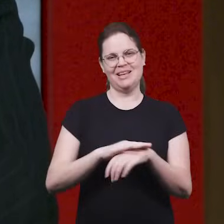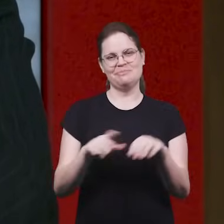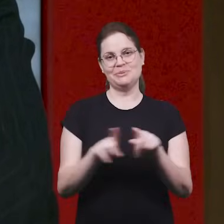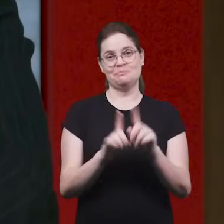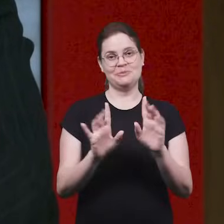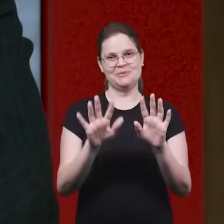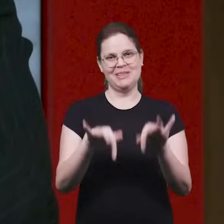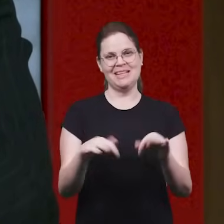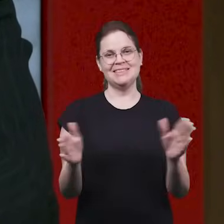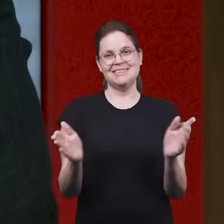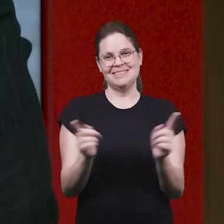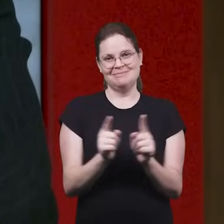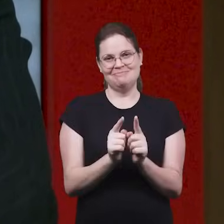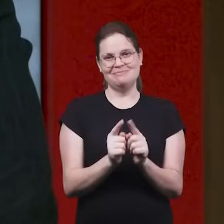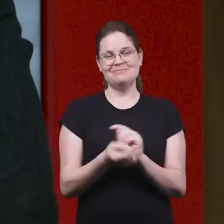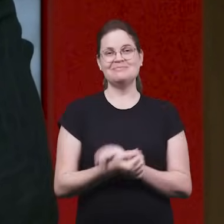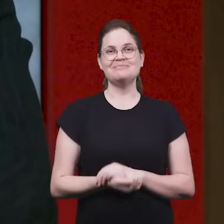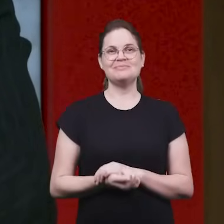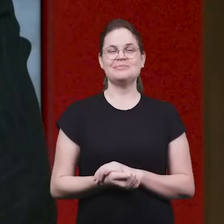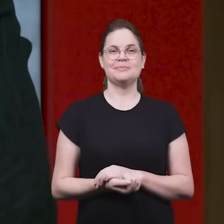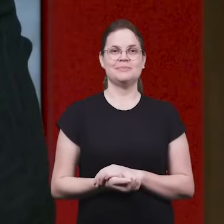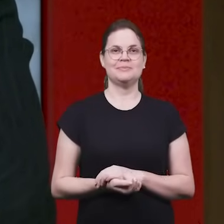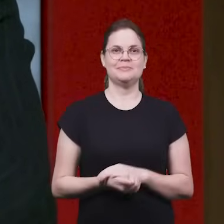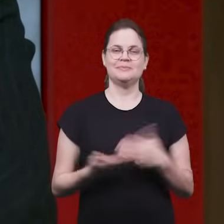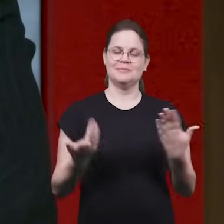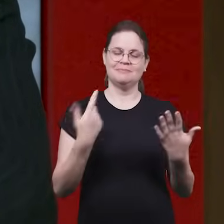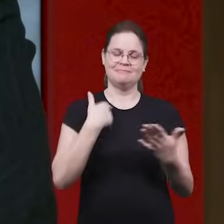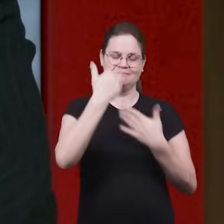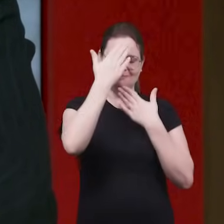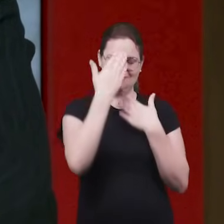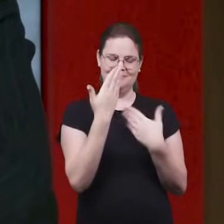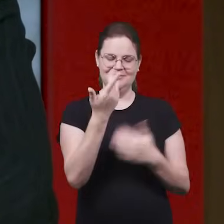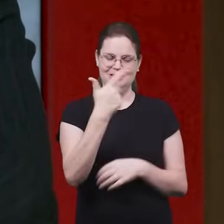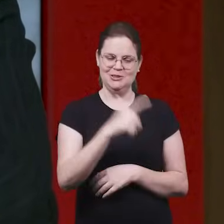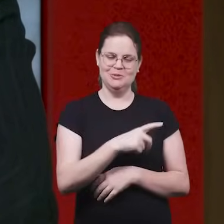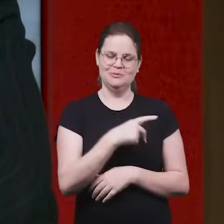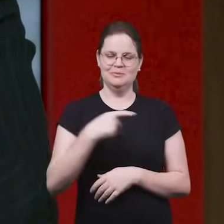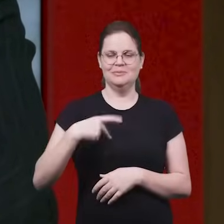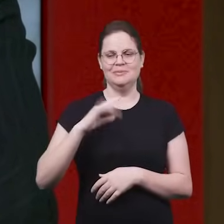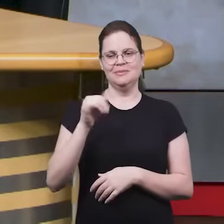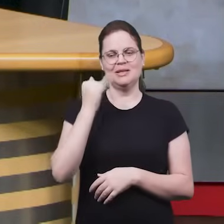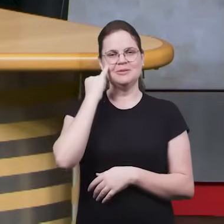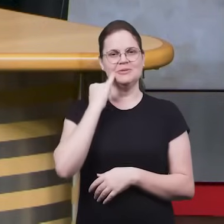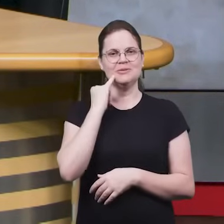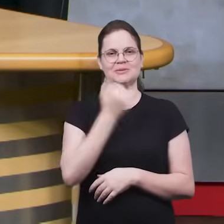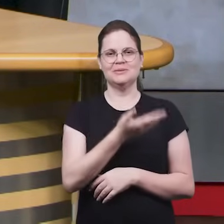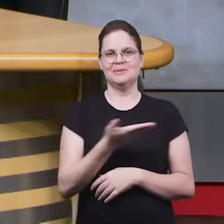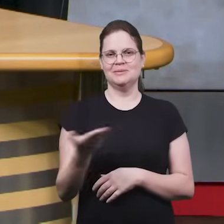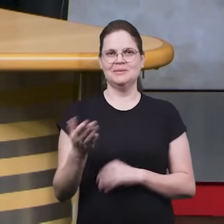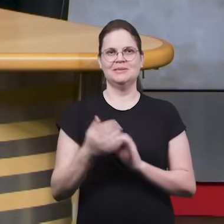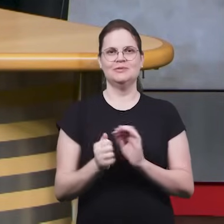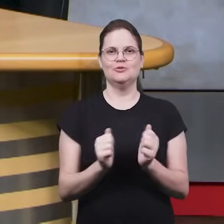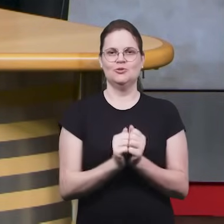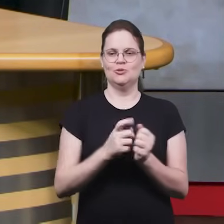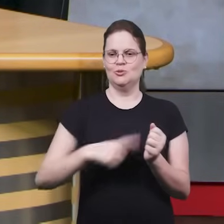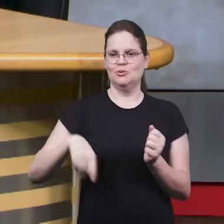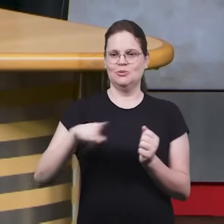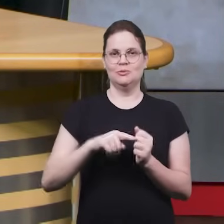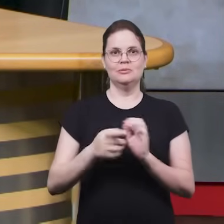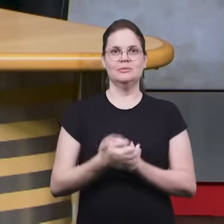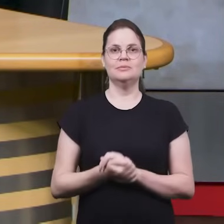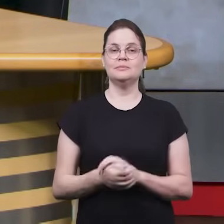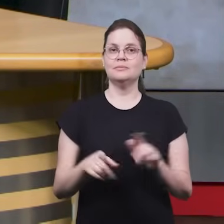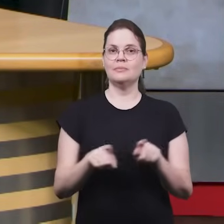tempo também já está esgotando esse episódio. Quero agradecer mais uma vez a presença do pastor Josias Júnior aqui